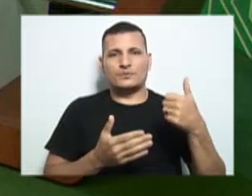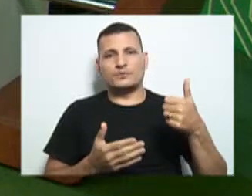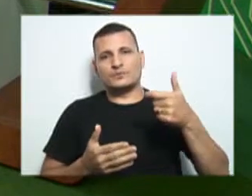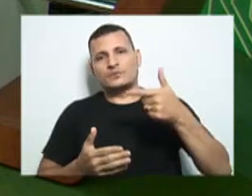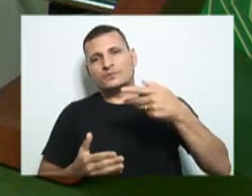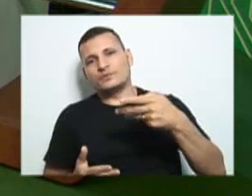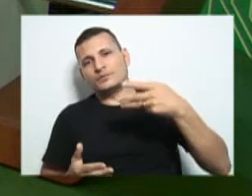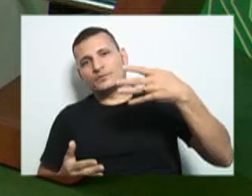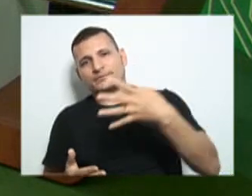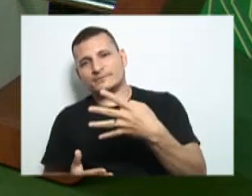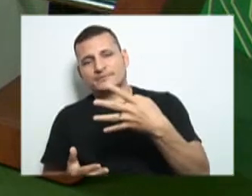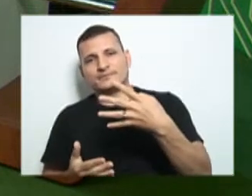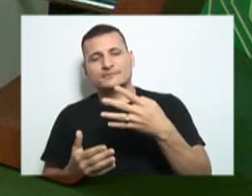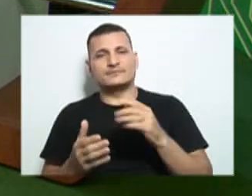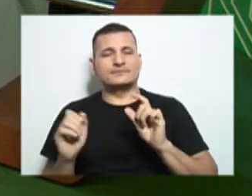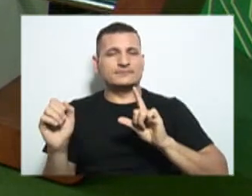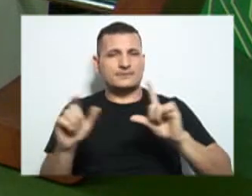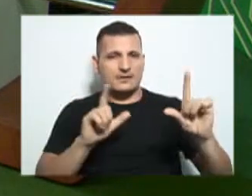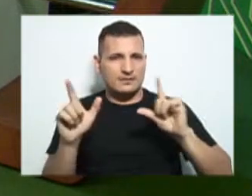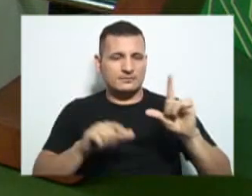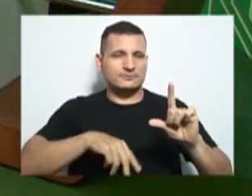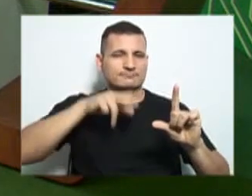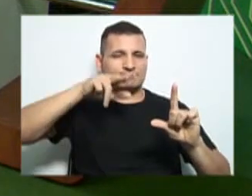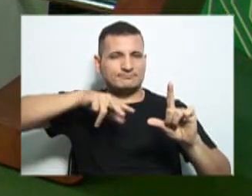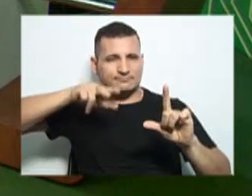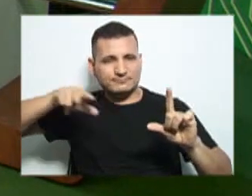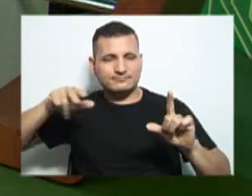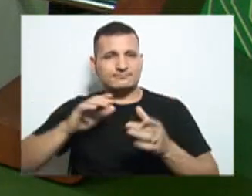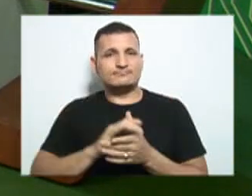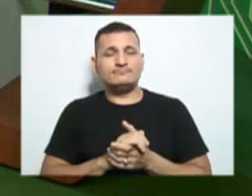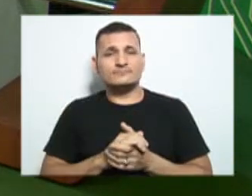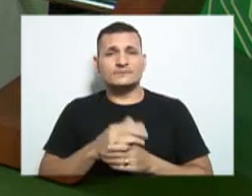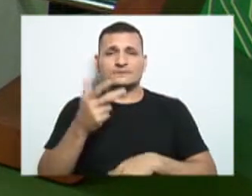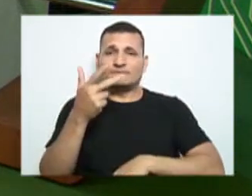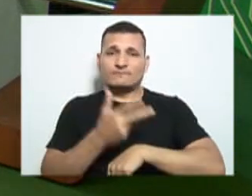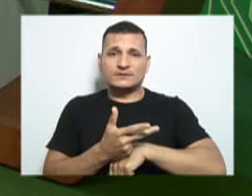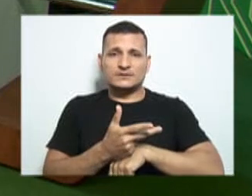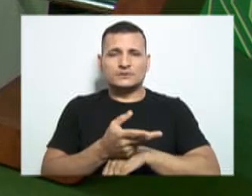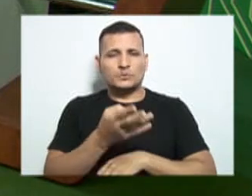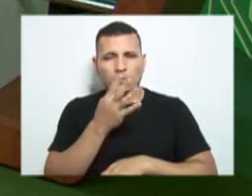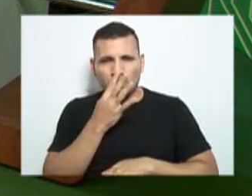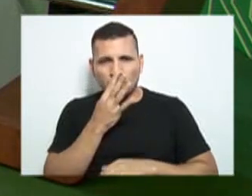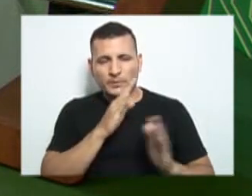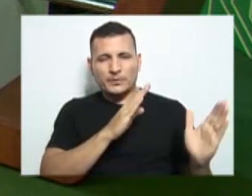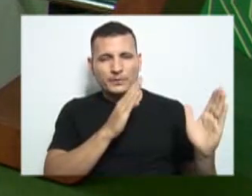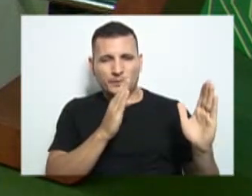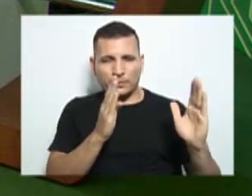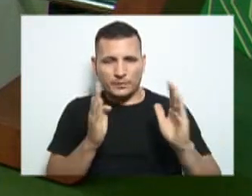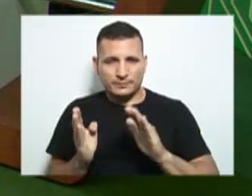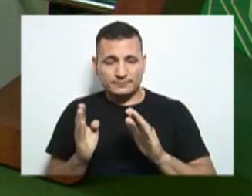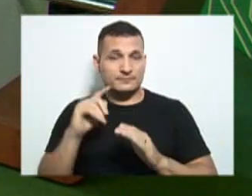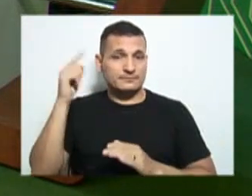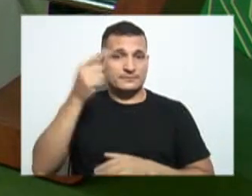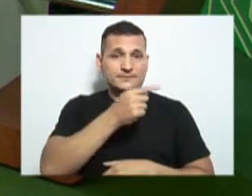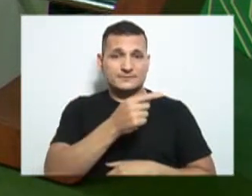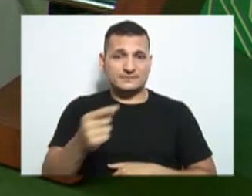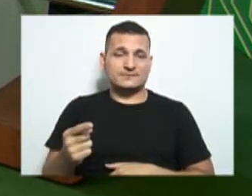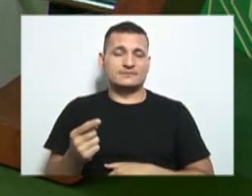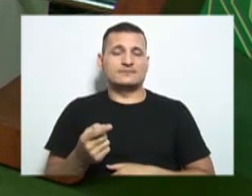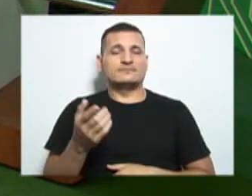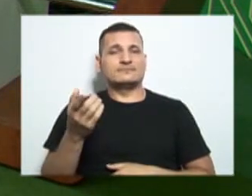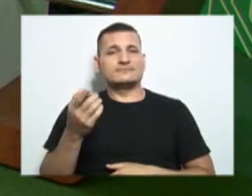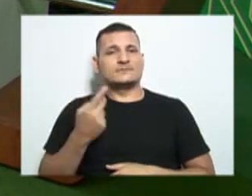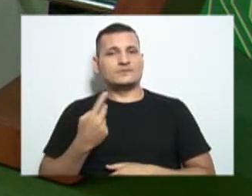3, 4, os slides, assistam às aulas novamente e na próxima semana nós estaremos aqui com a